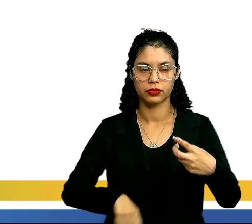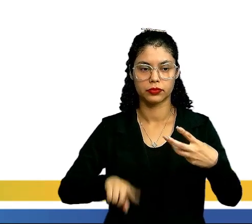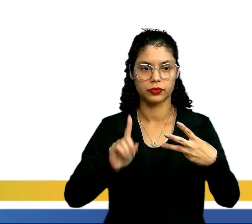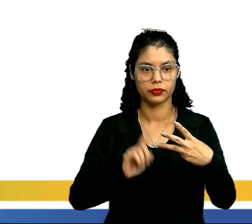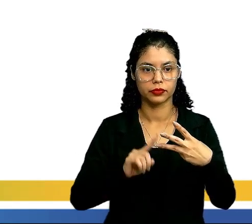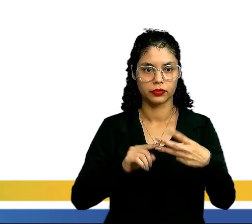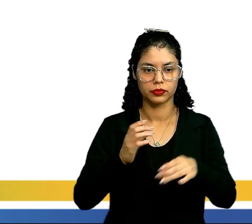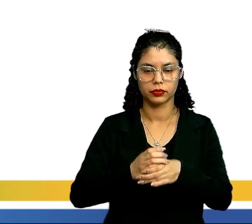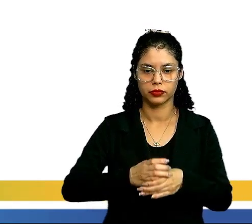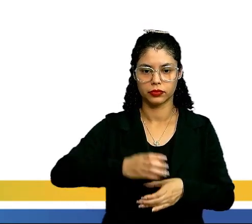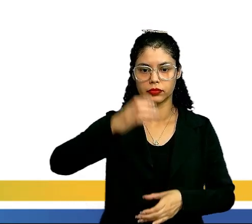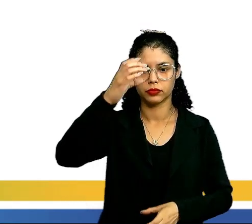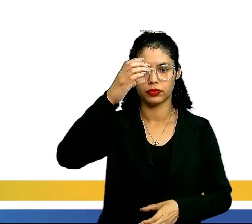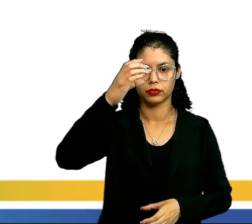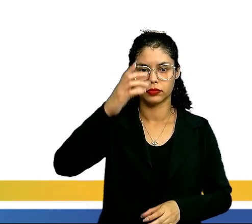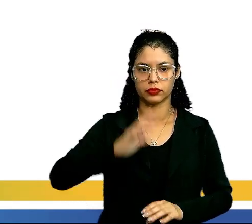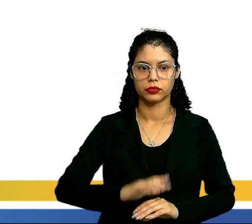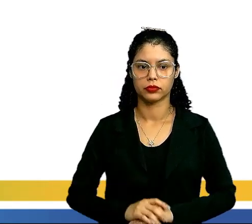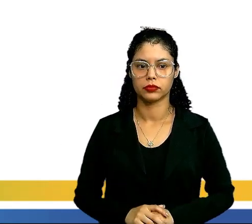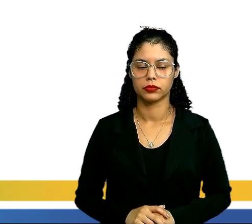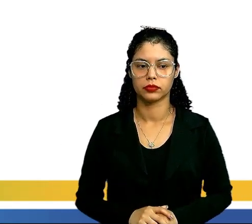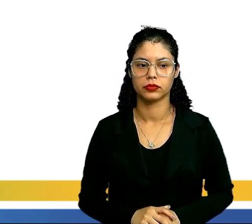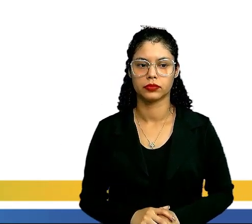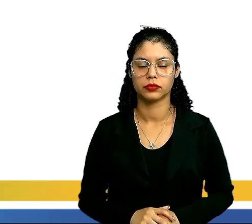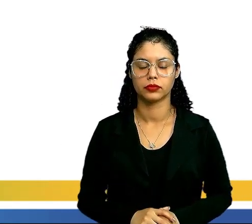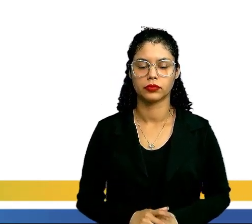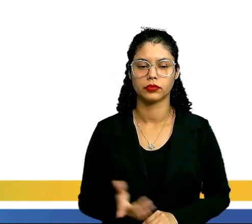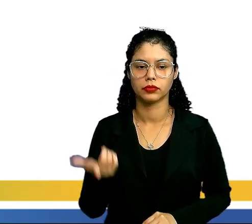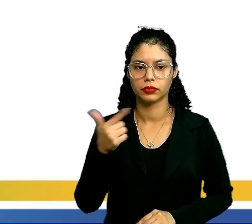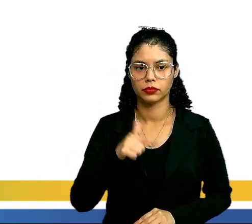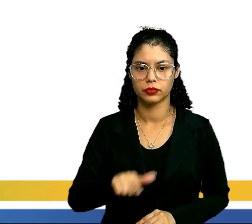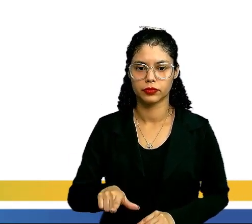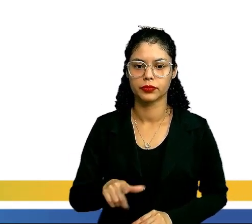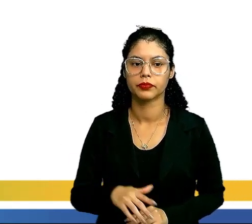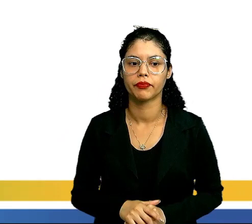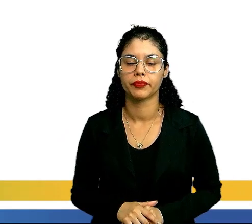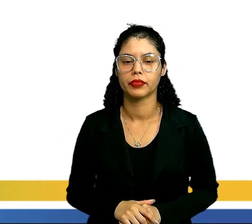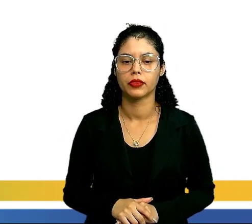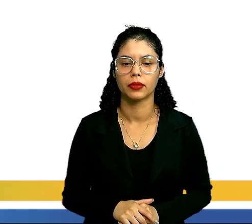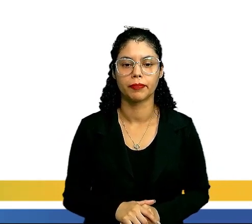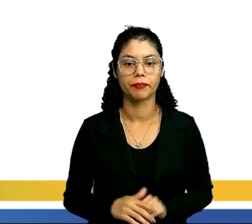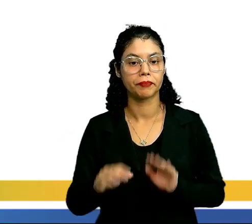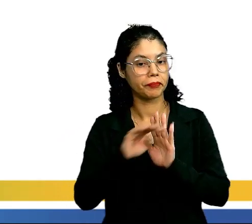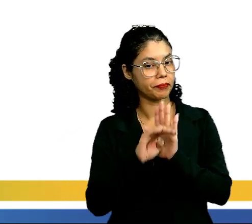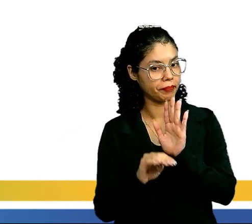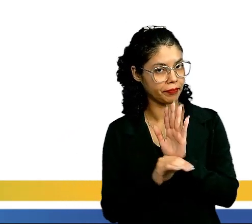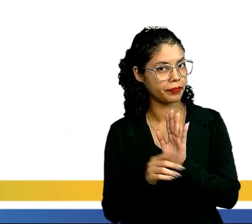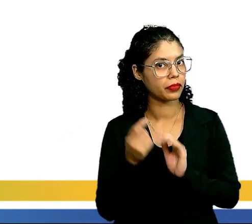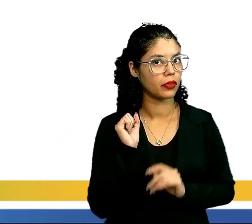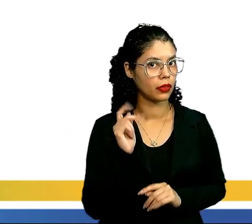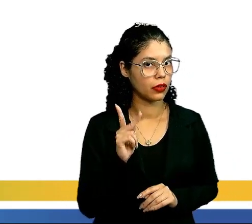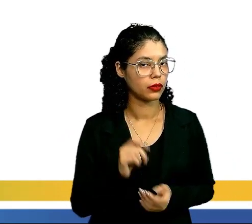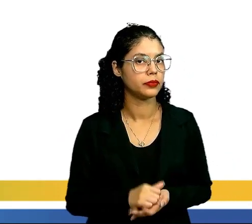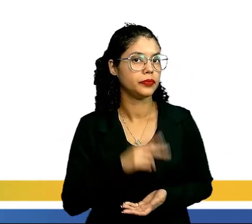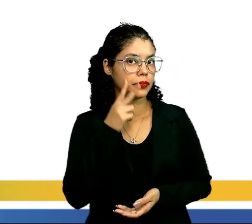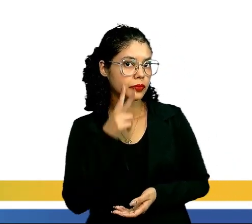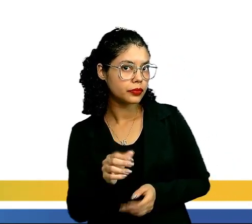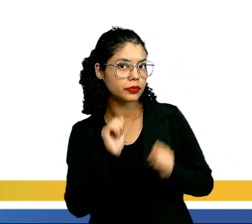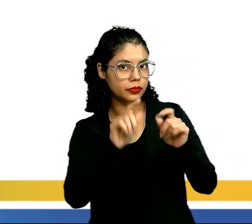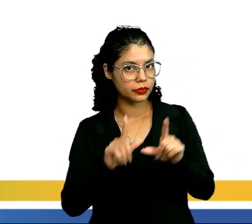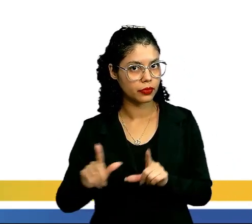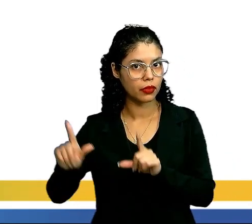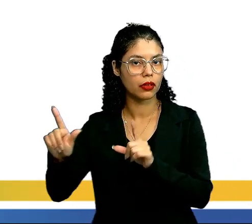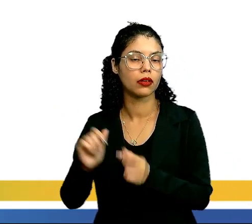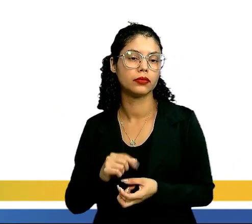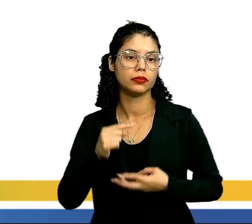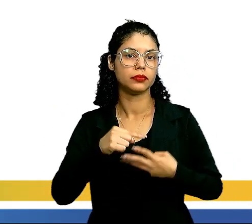Peters e a projeção cilíndrica novamente de Mercator aqui embaixo, tá? Vocês vão